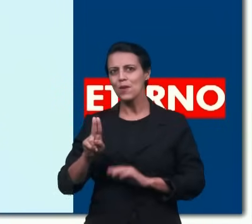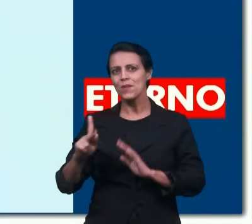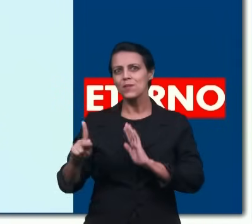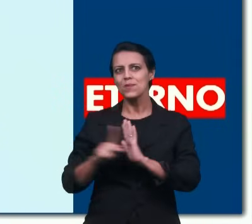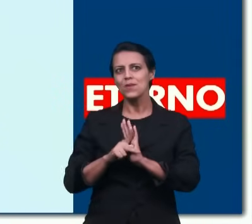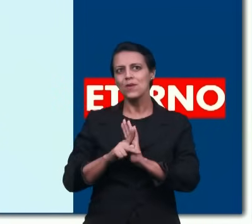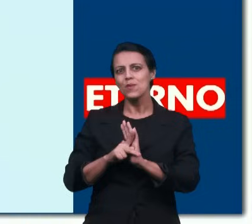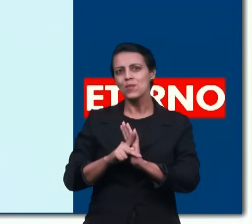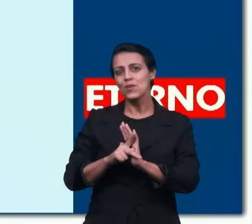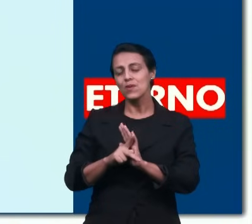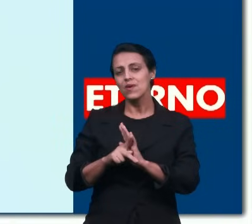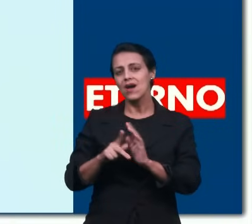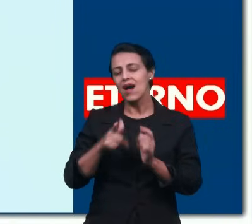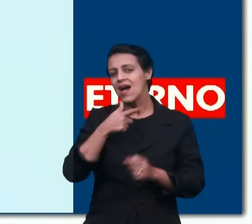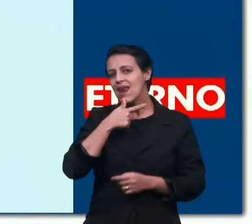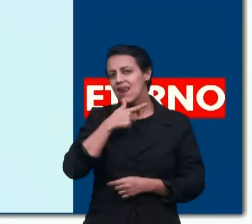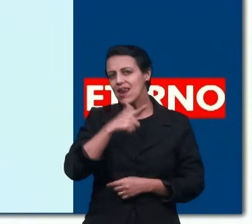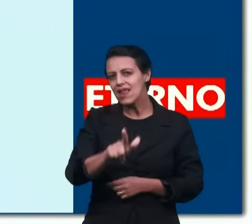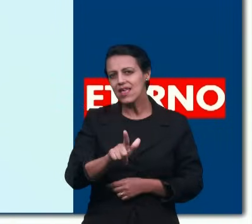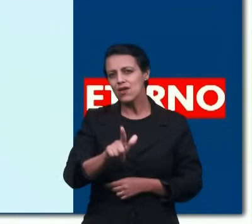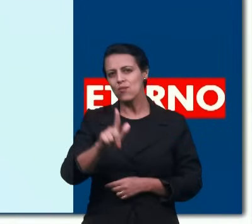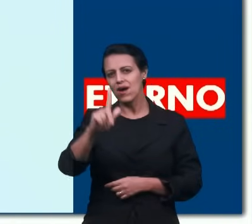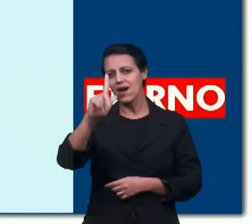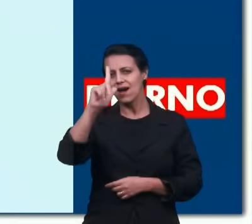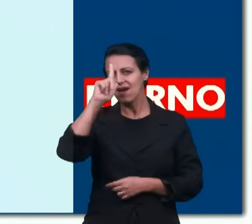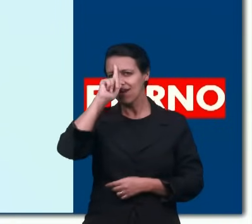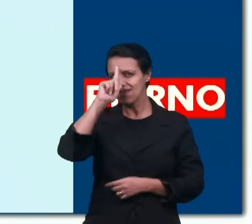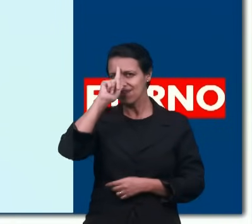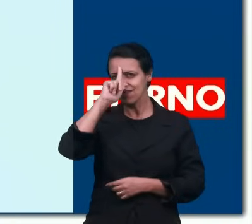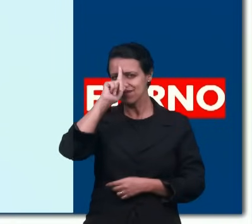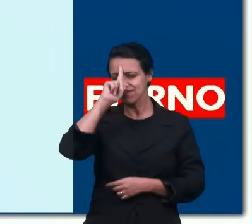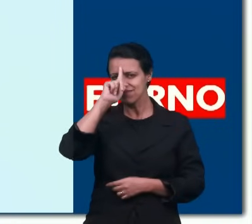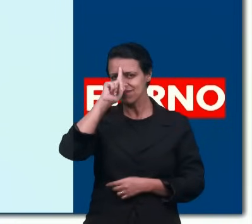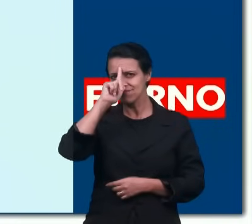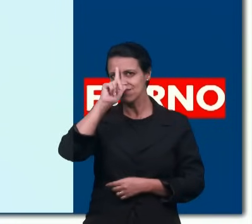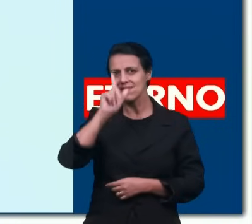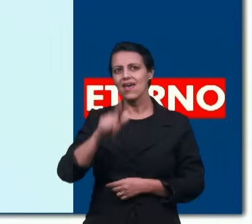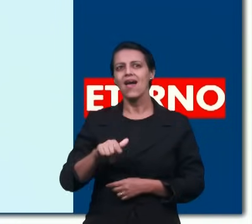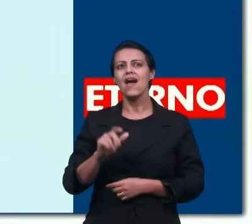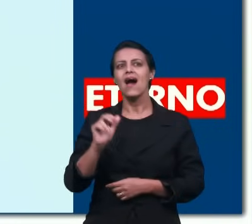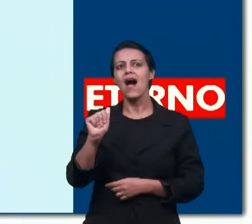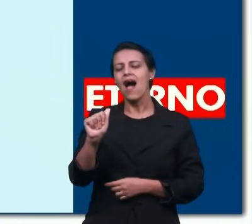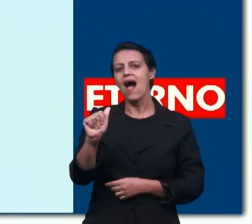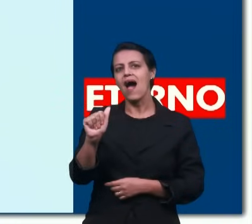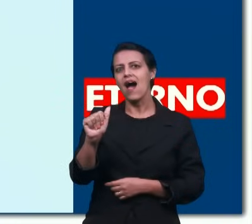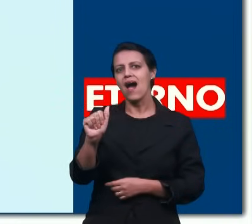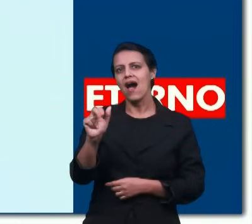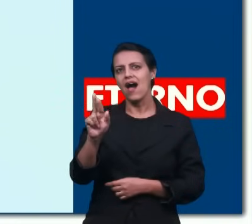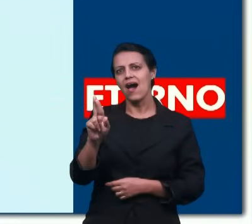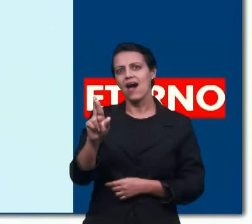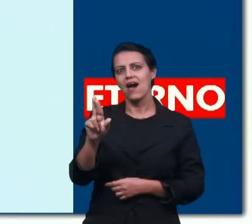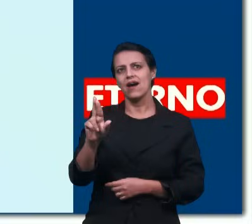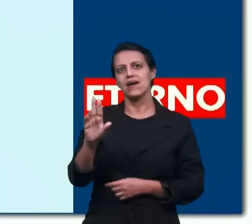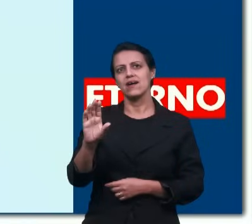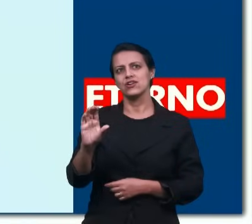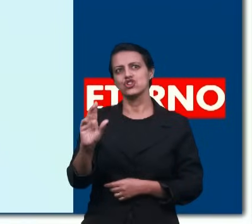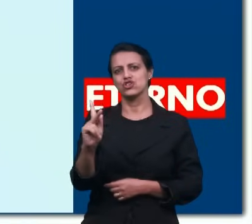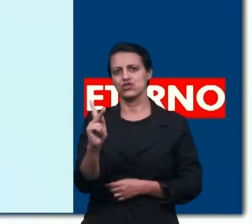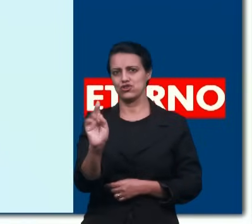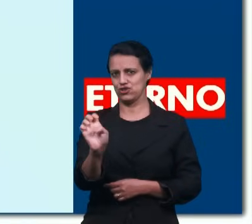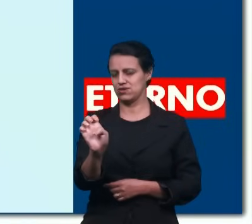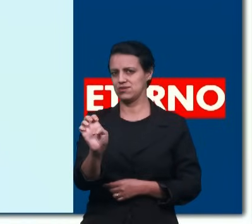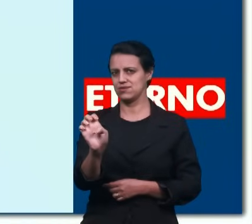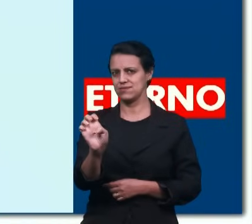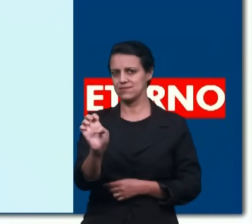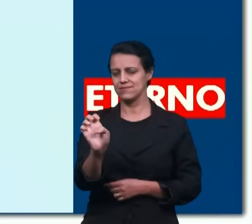do grego, que diz respeito, não é, à relação do homem com Deus. Aí você vai